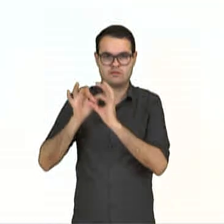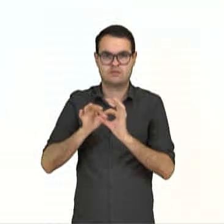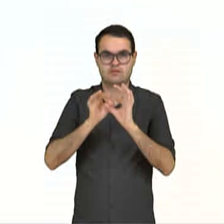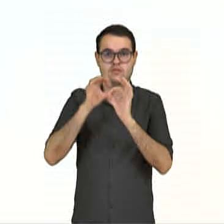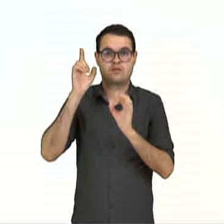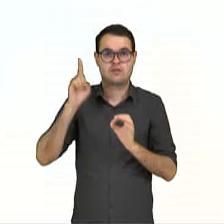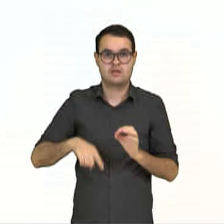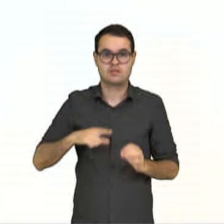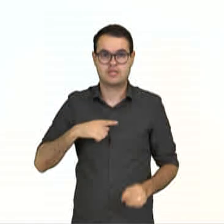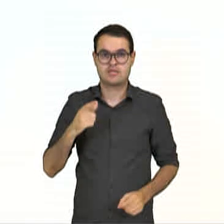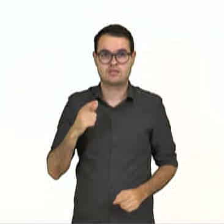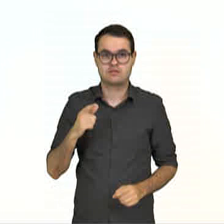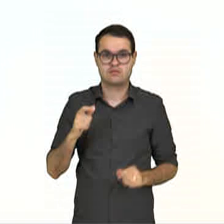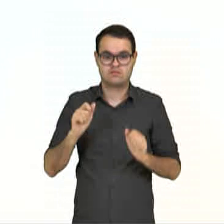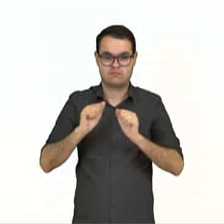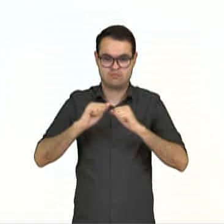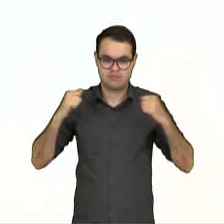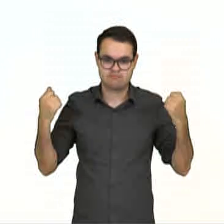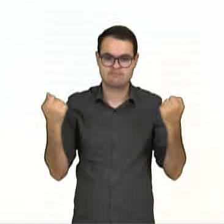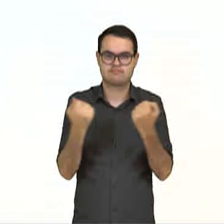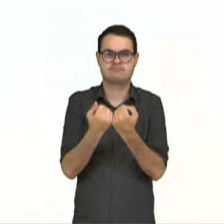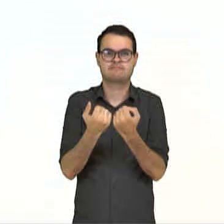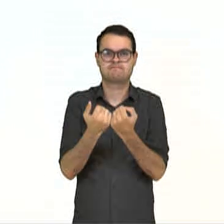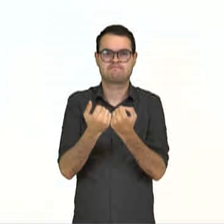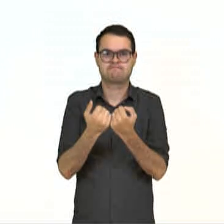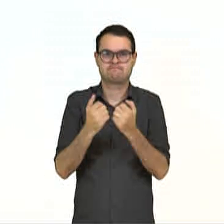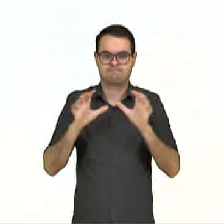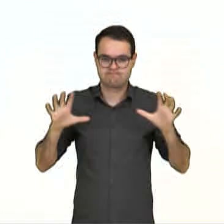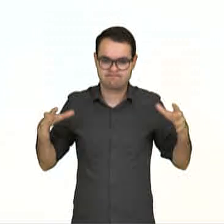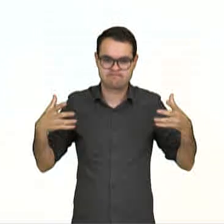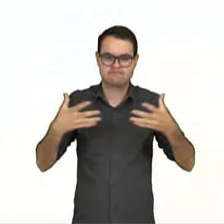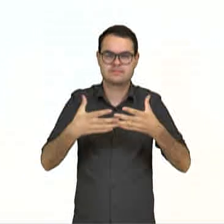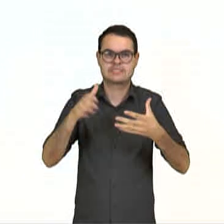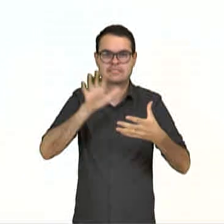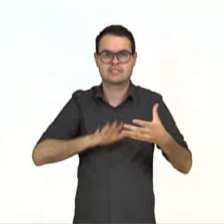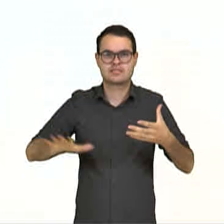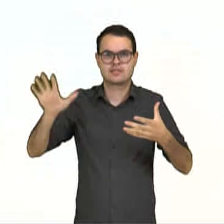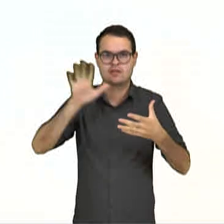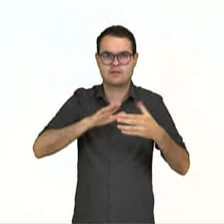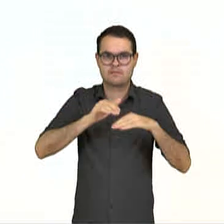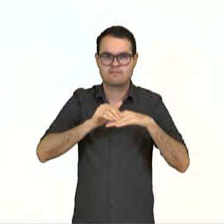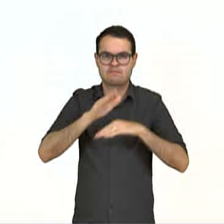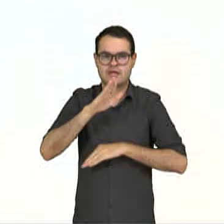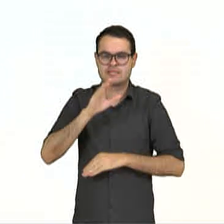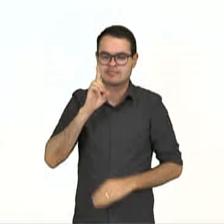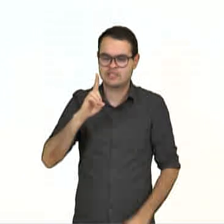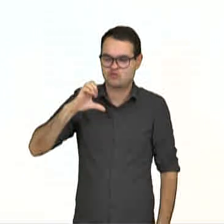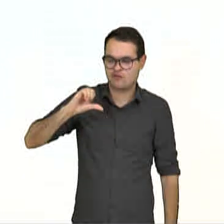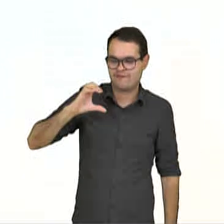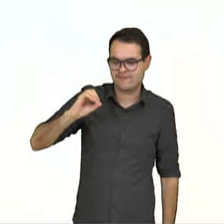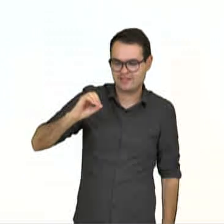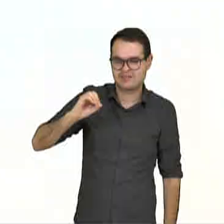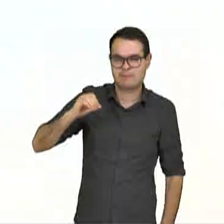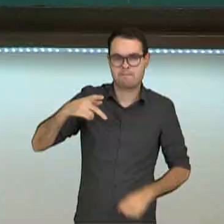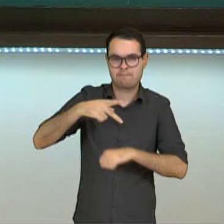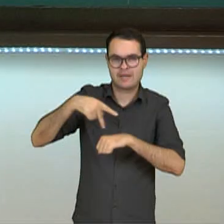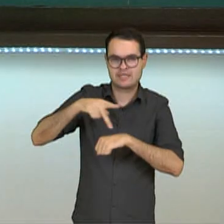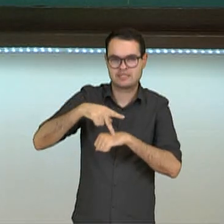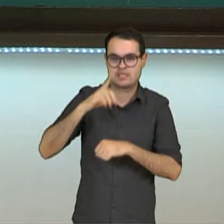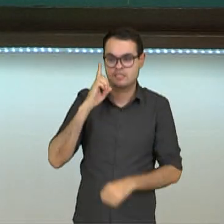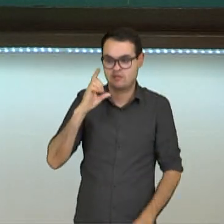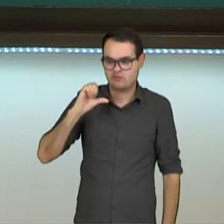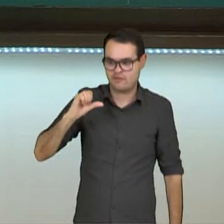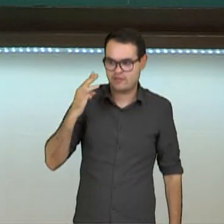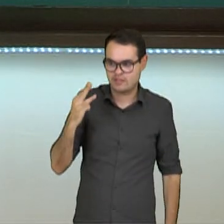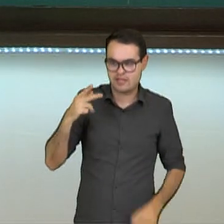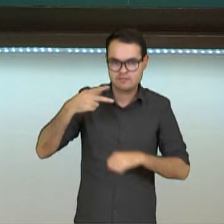uma Assembleia Geral, composta por mais de 190 países, 193